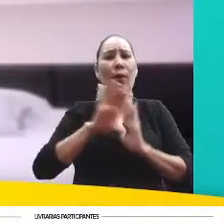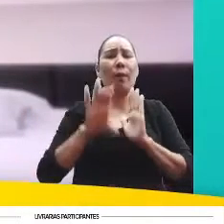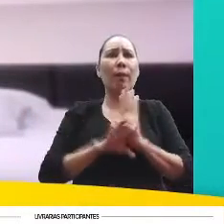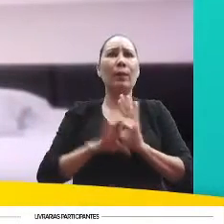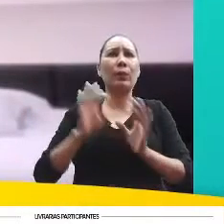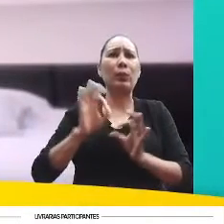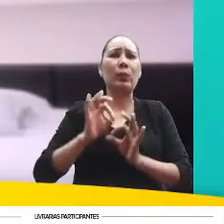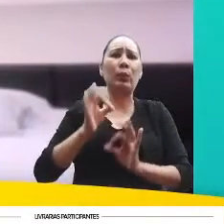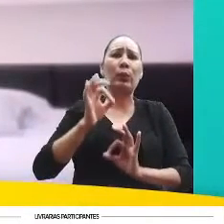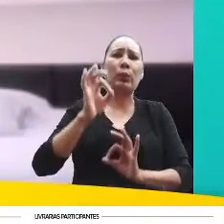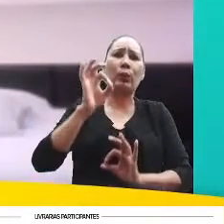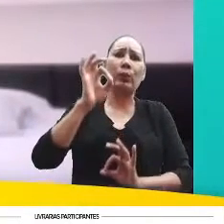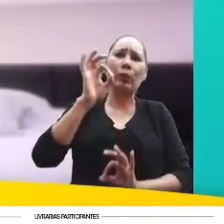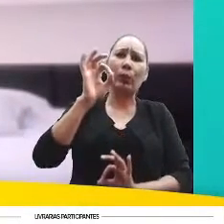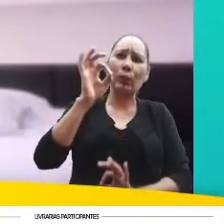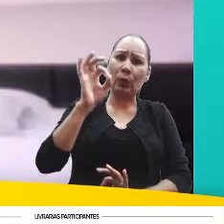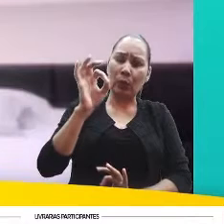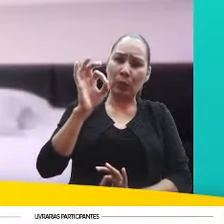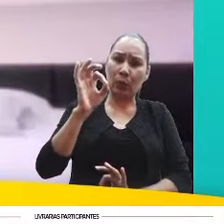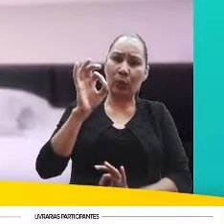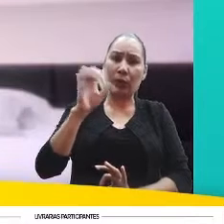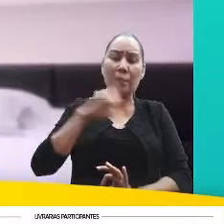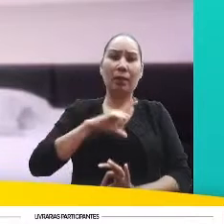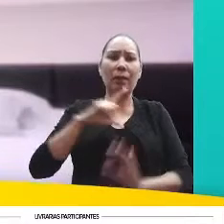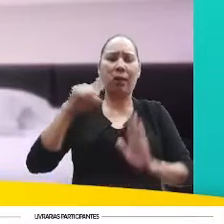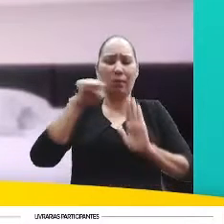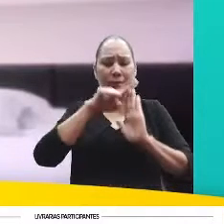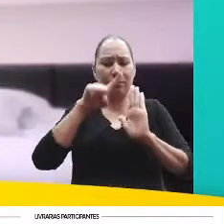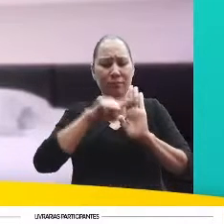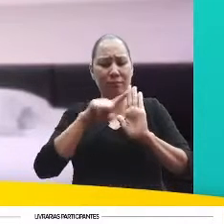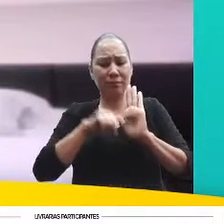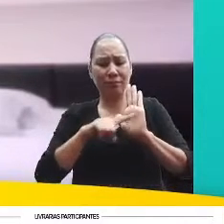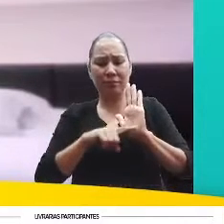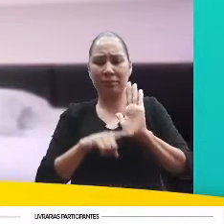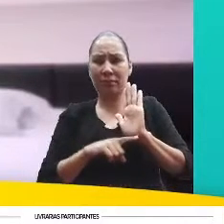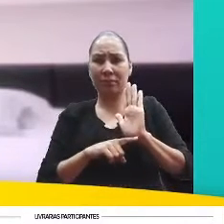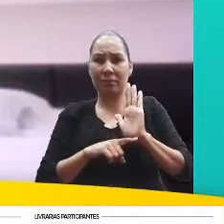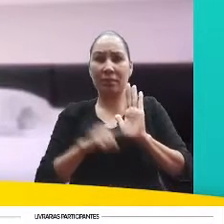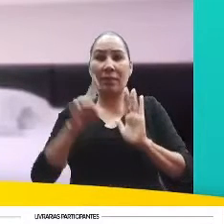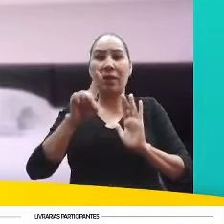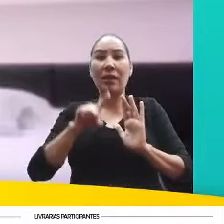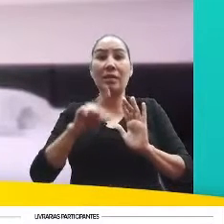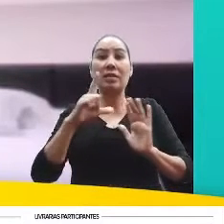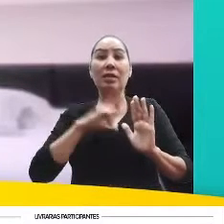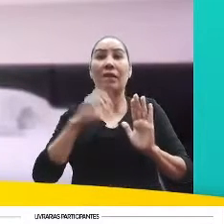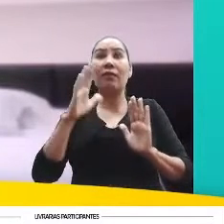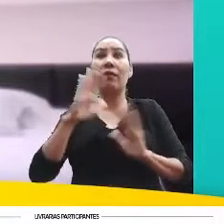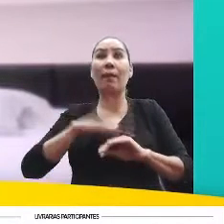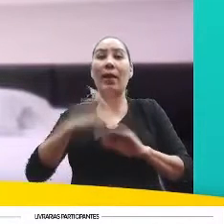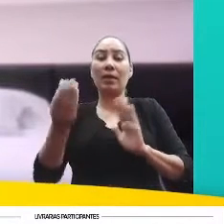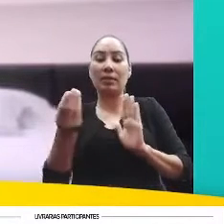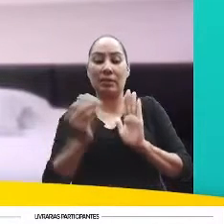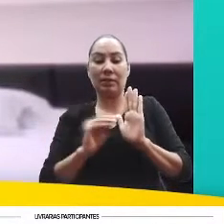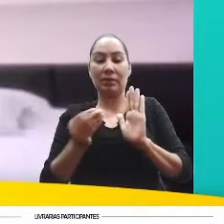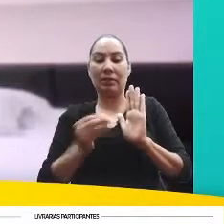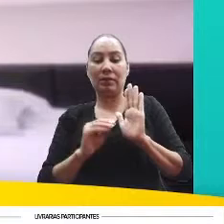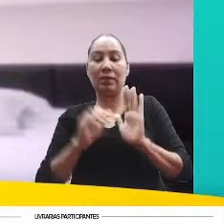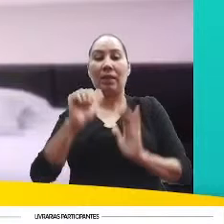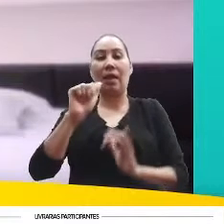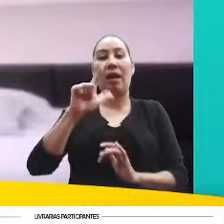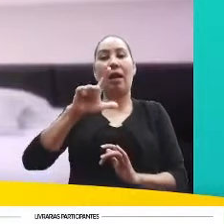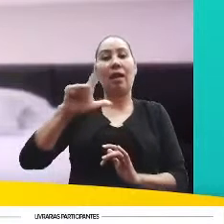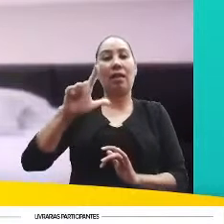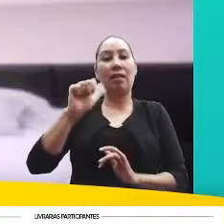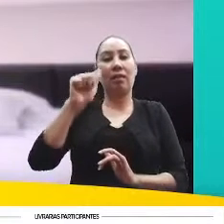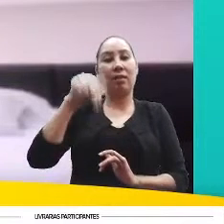do Evangelho segundo o Espiritismo. É o que mais tem itens. E que foi o que mais recebeu acréscimos de Kardec quando ele fez a 3ª